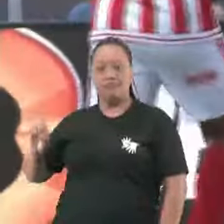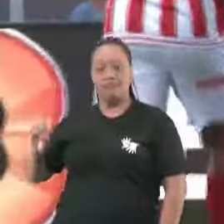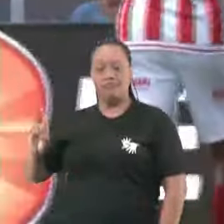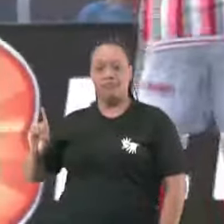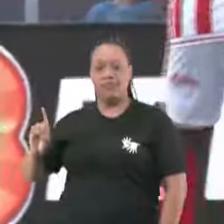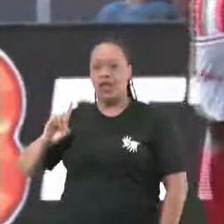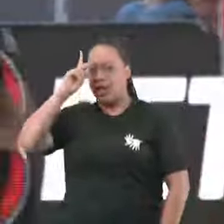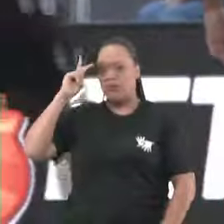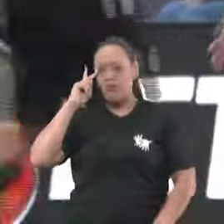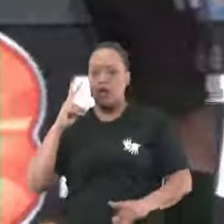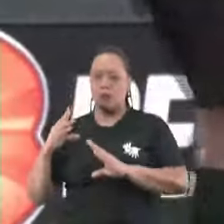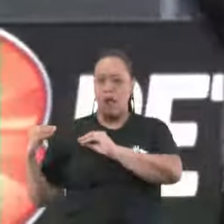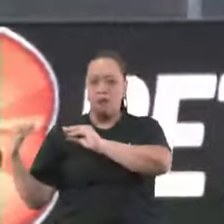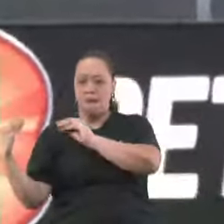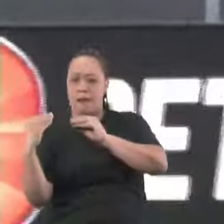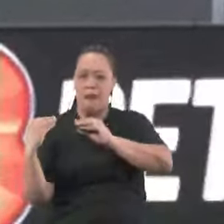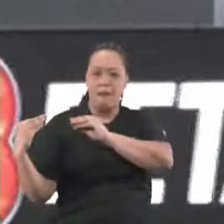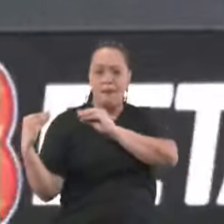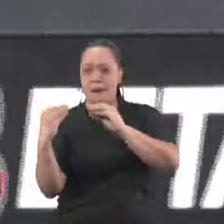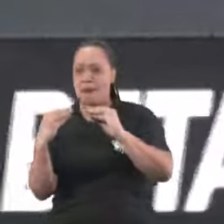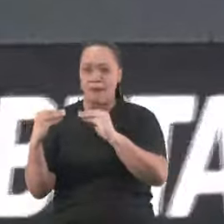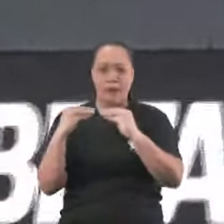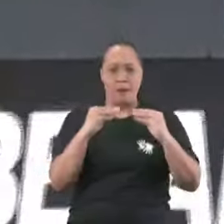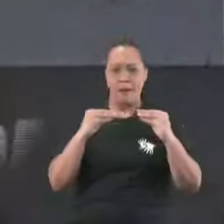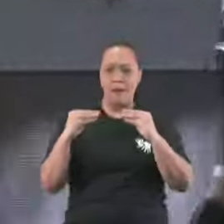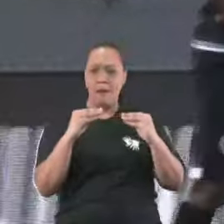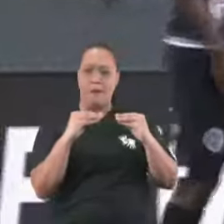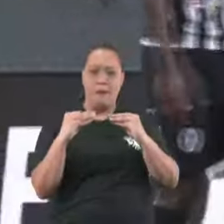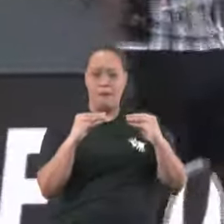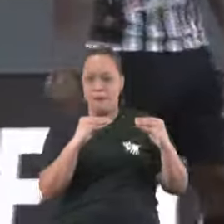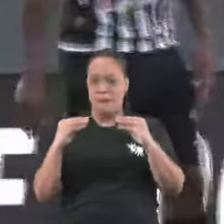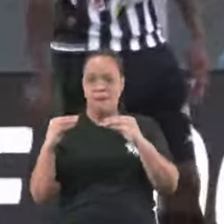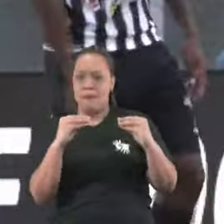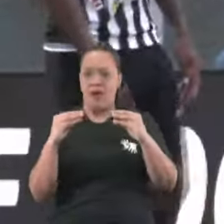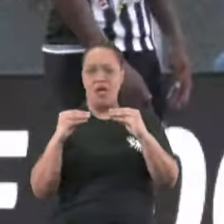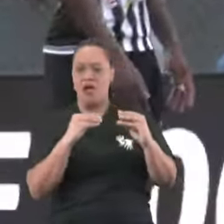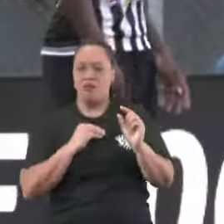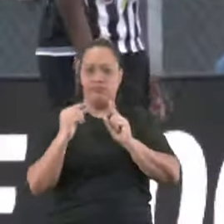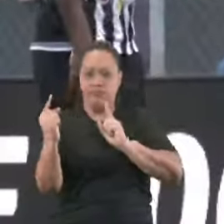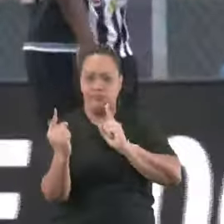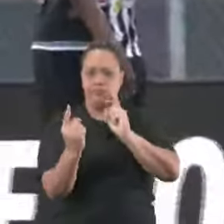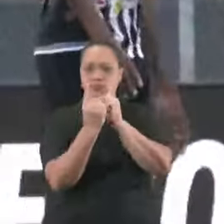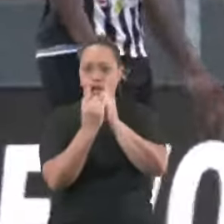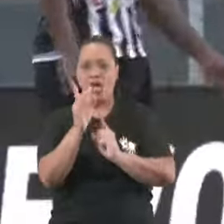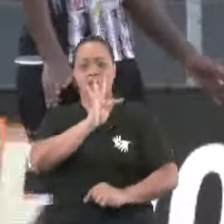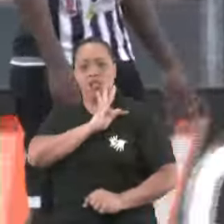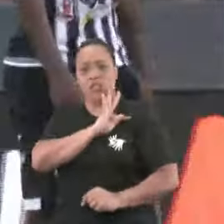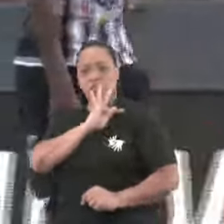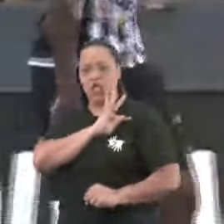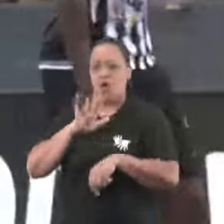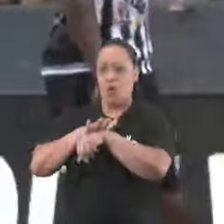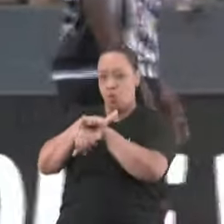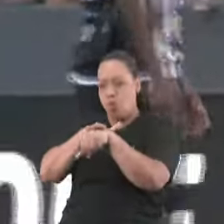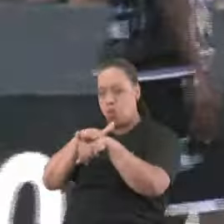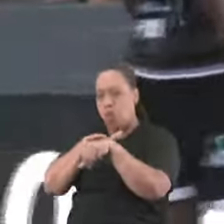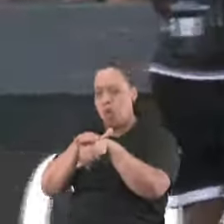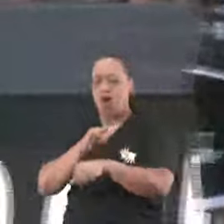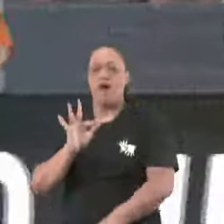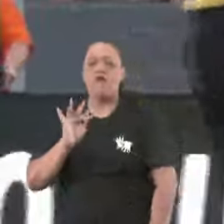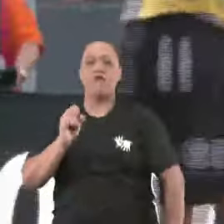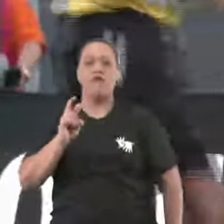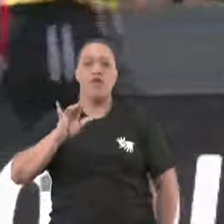Ao que conversa o Wagner Magalhães, é uma grandeza, né? Ele vai lá, conversa com Formiga,